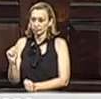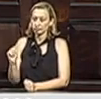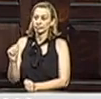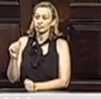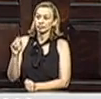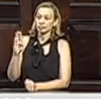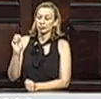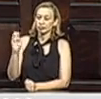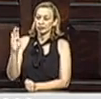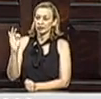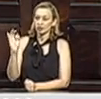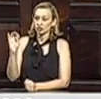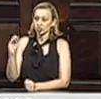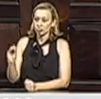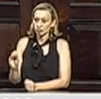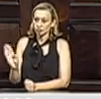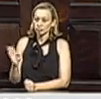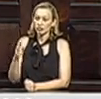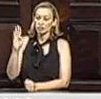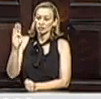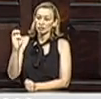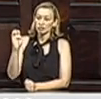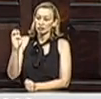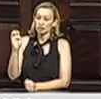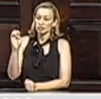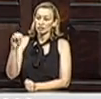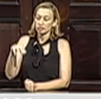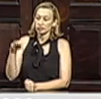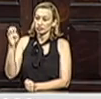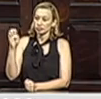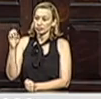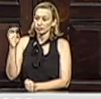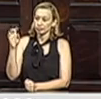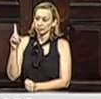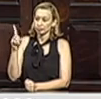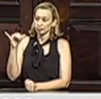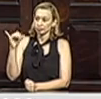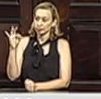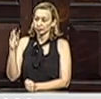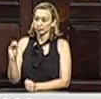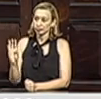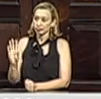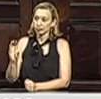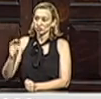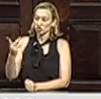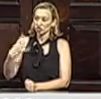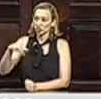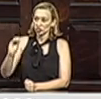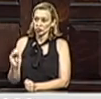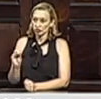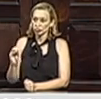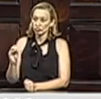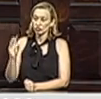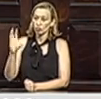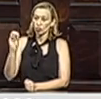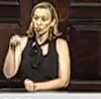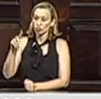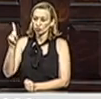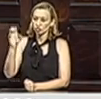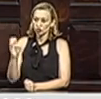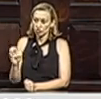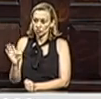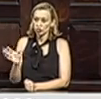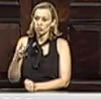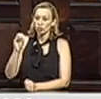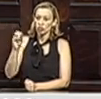Bebeto, Benedito Alves, Bruno Dauari, Carlos Macedo, Chiquinho da Mangueira, Conte Bittencourt,